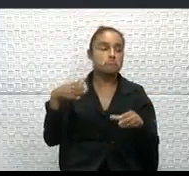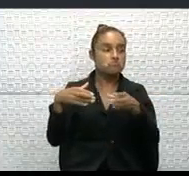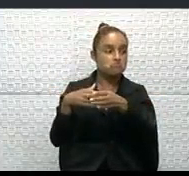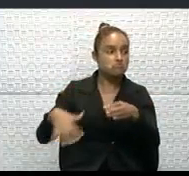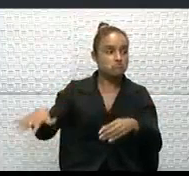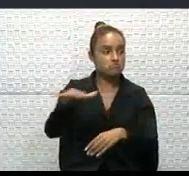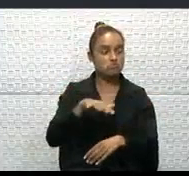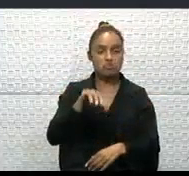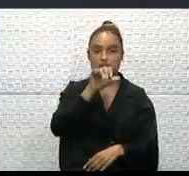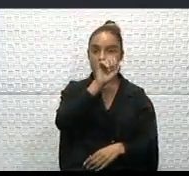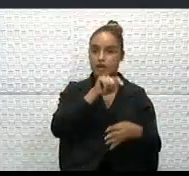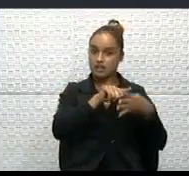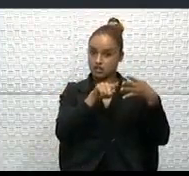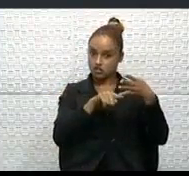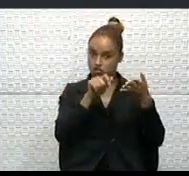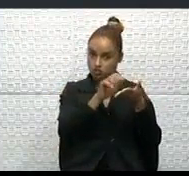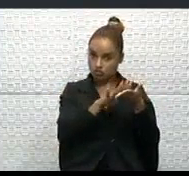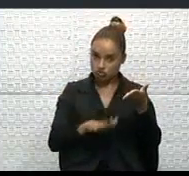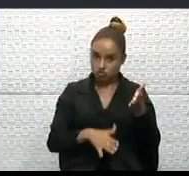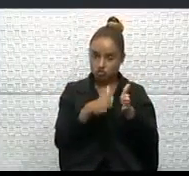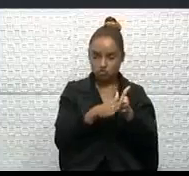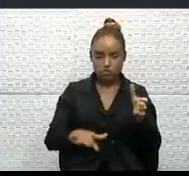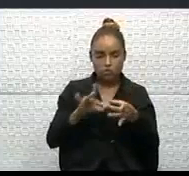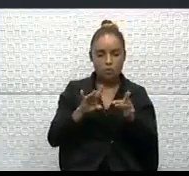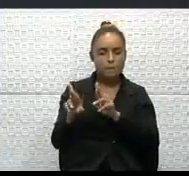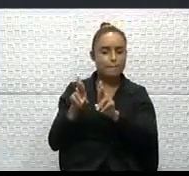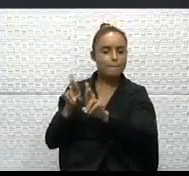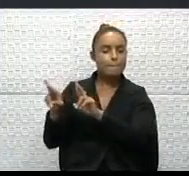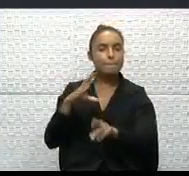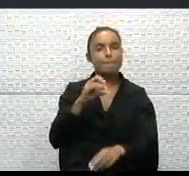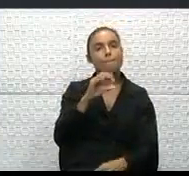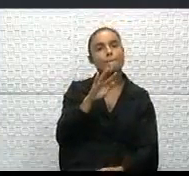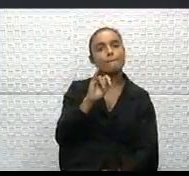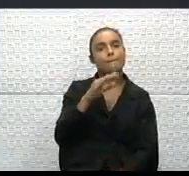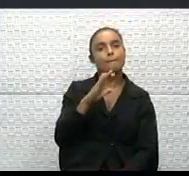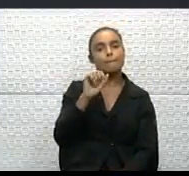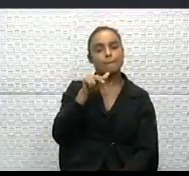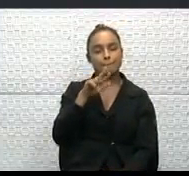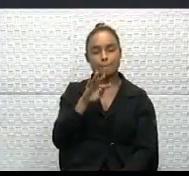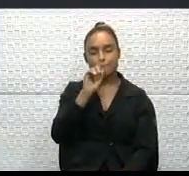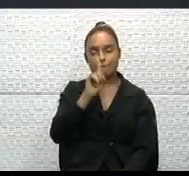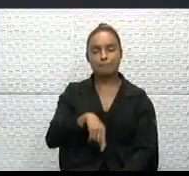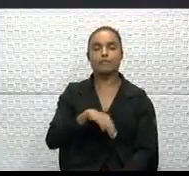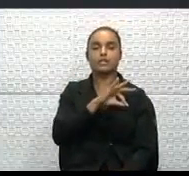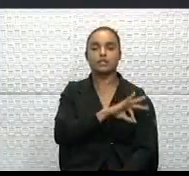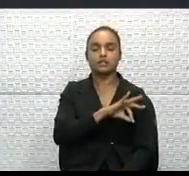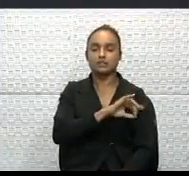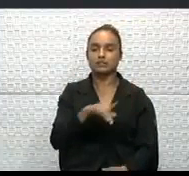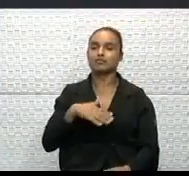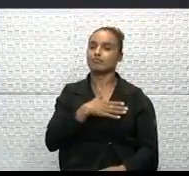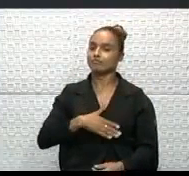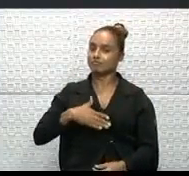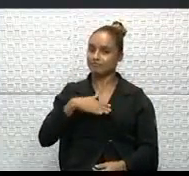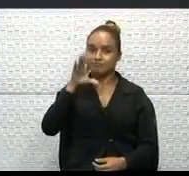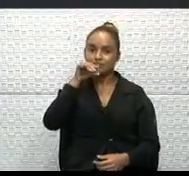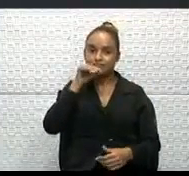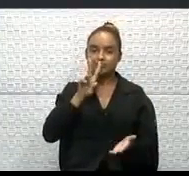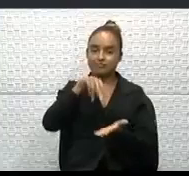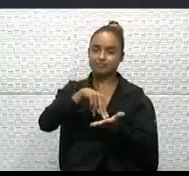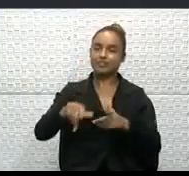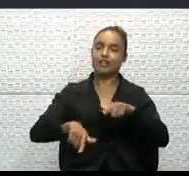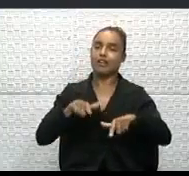Nas SPs, você vai calcular um coeficiente de correlação para as variáveis remuneração e satisfação no trabalho.